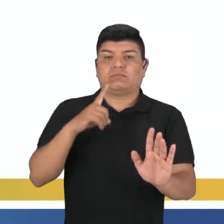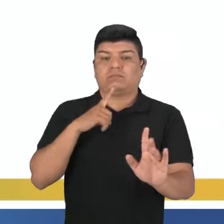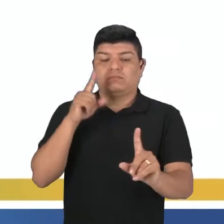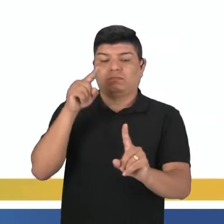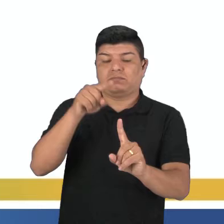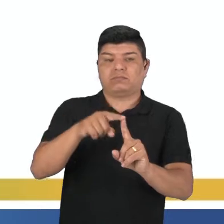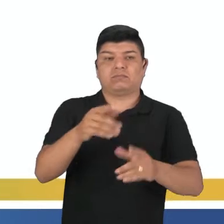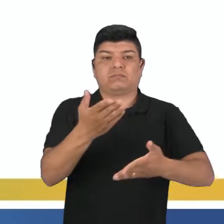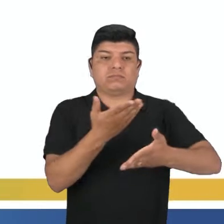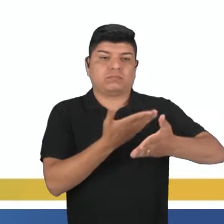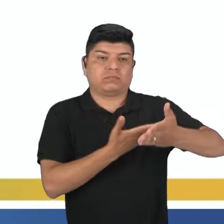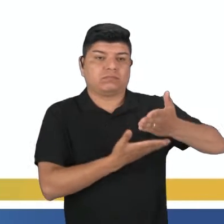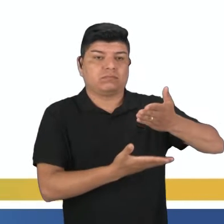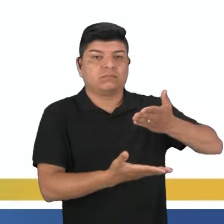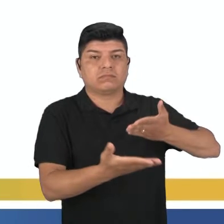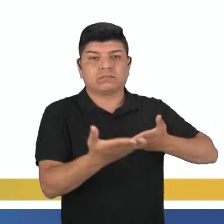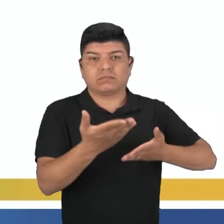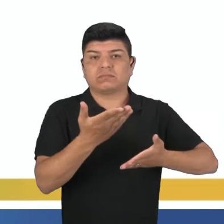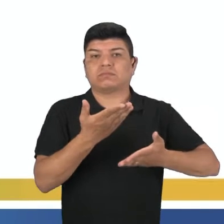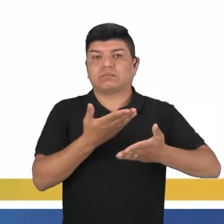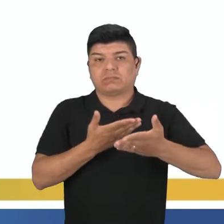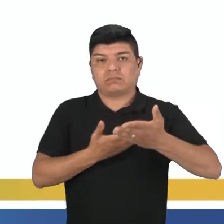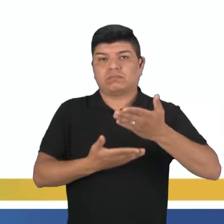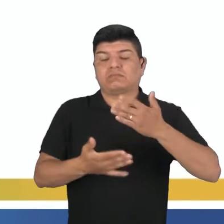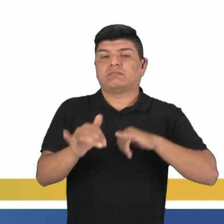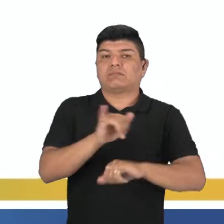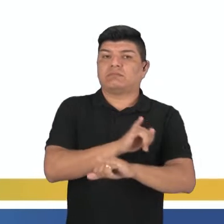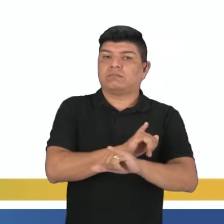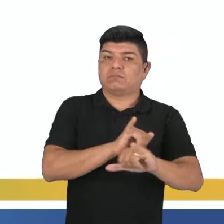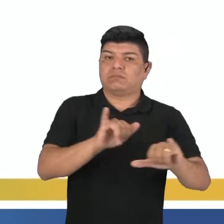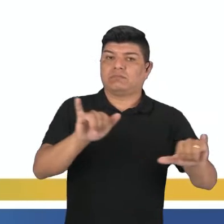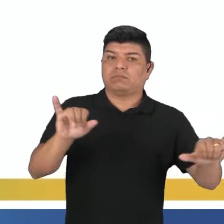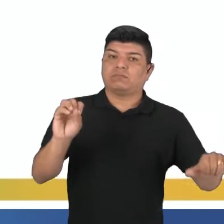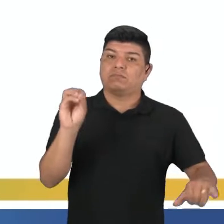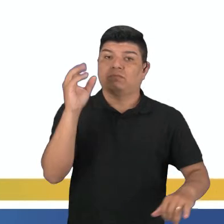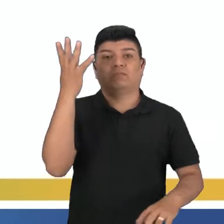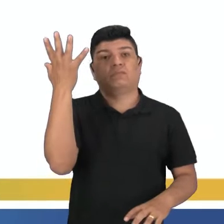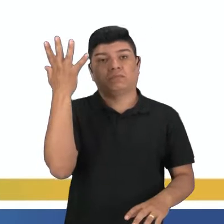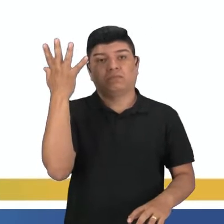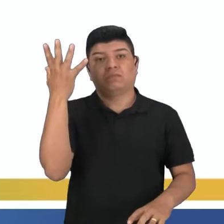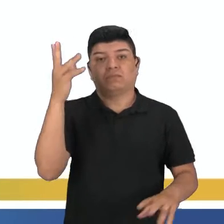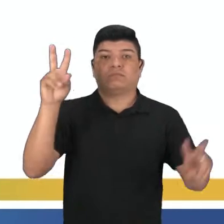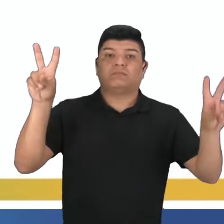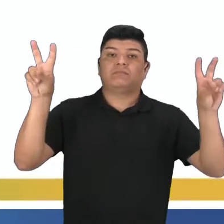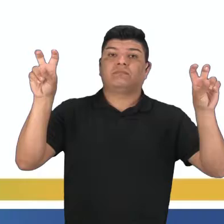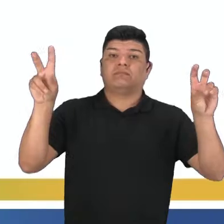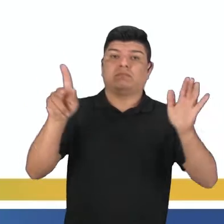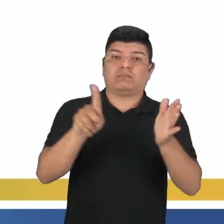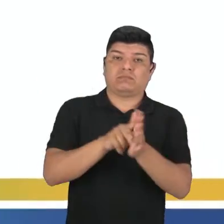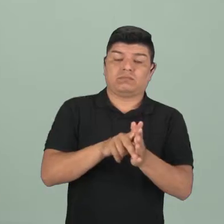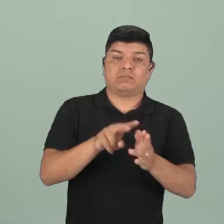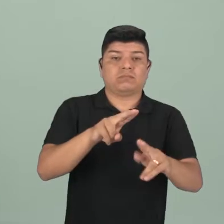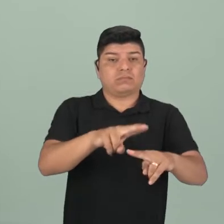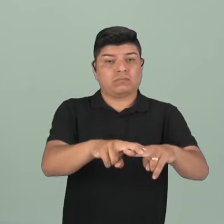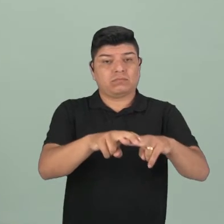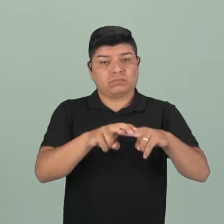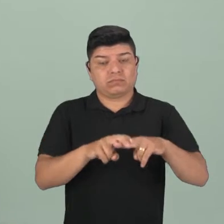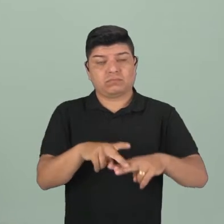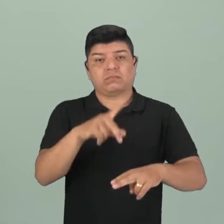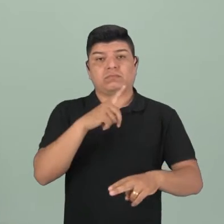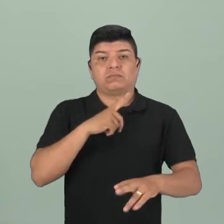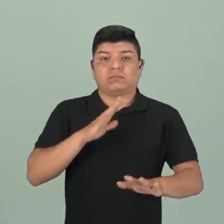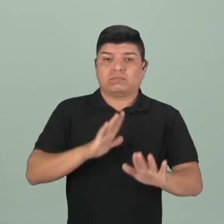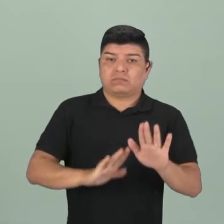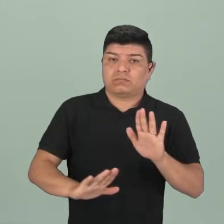objetivo transmitir a informação sobre um acontecimento e um tema concreto, tá? Por isso que eu tenho que